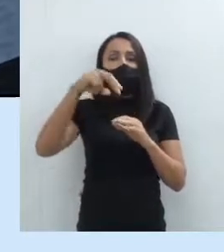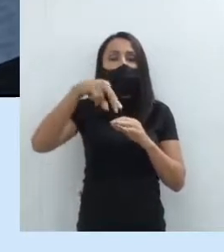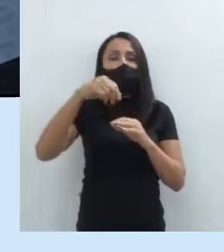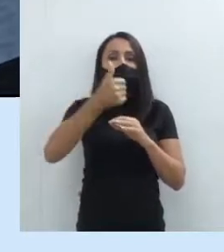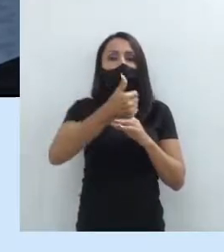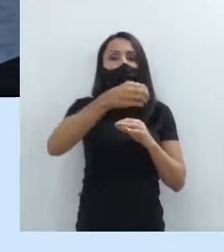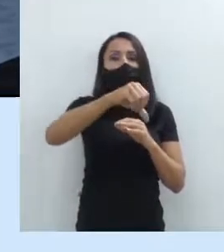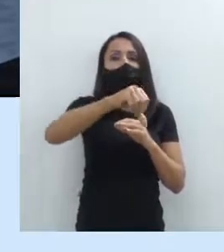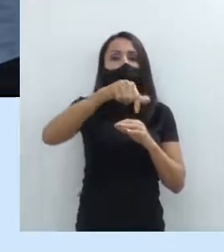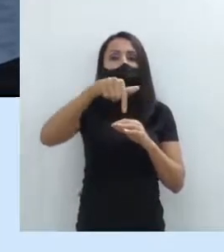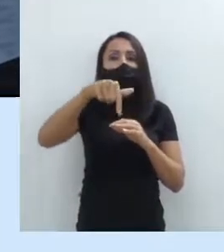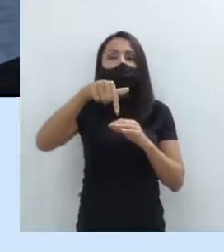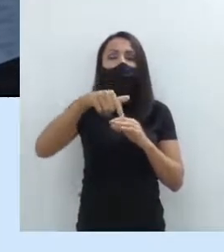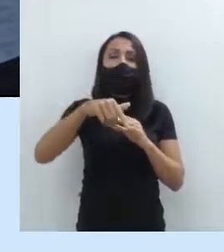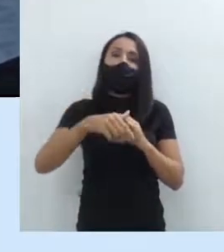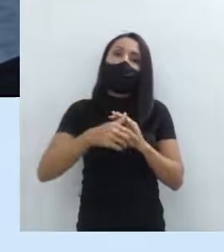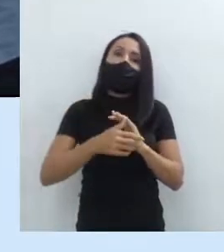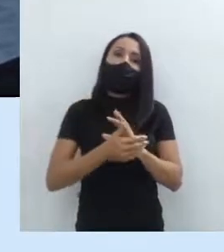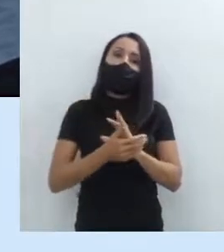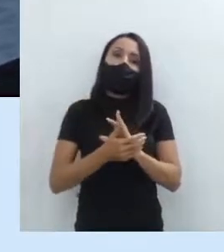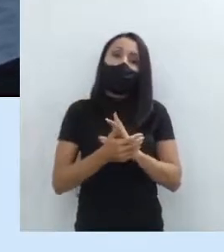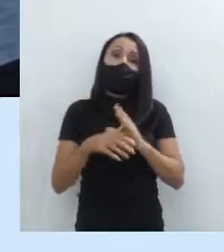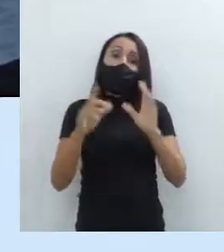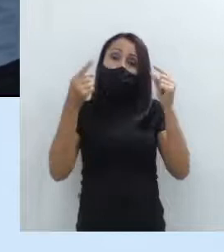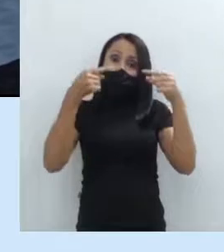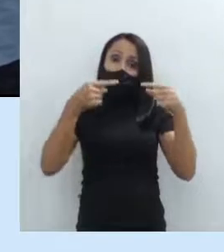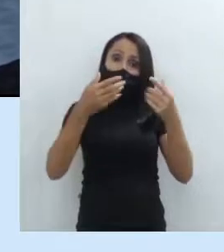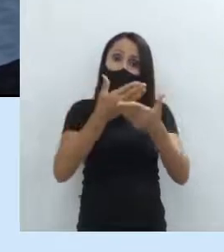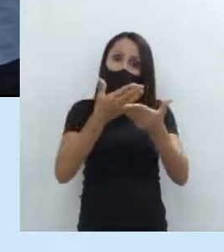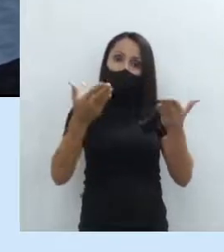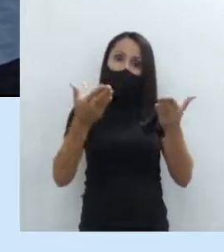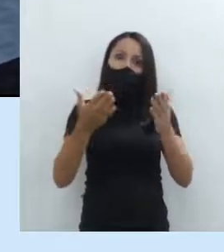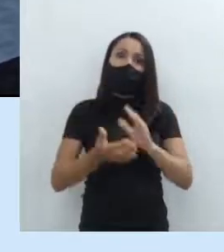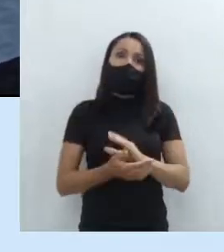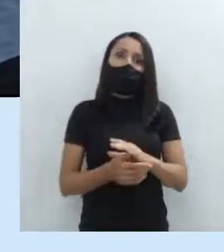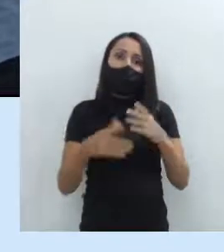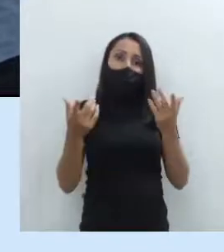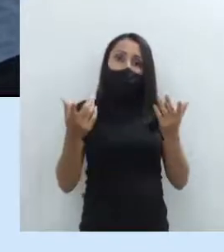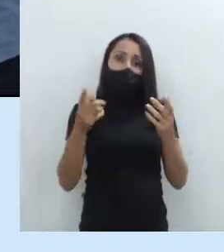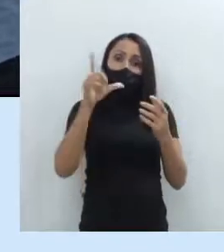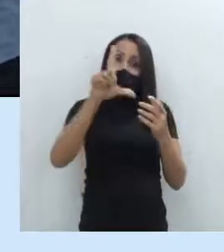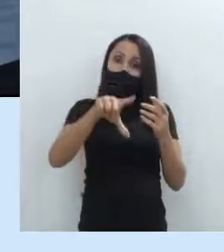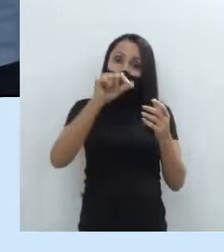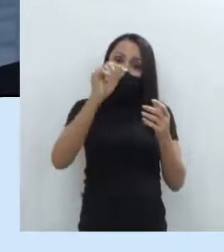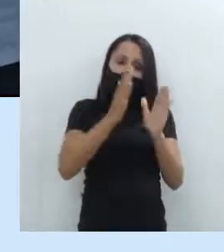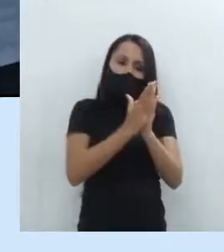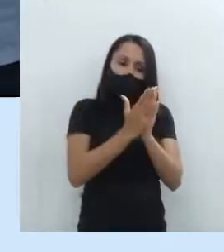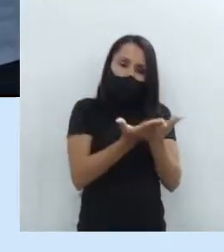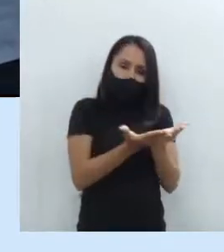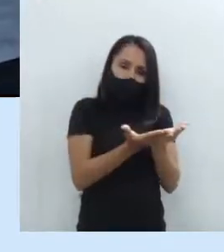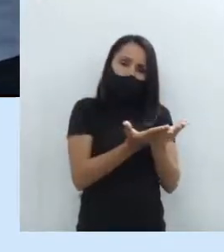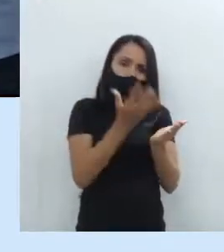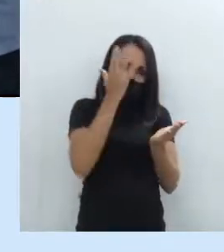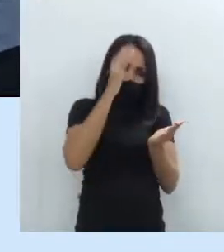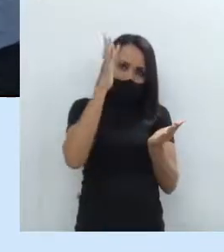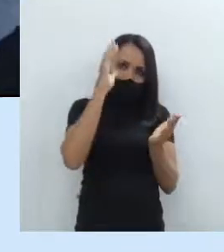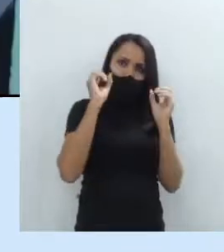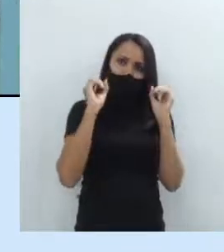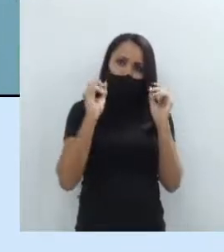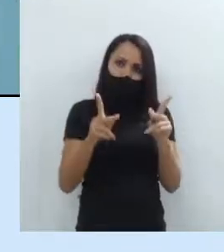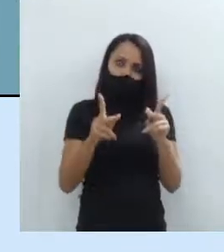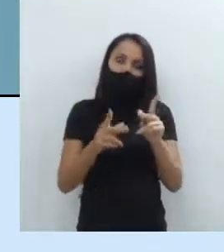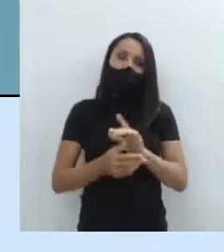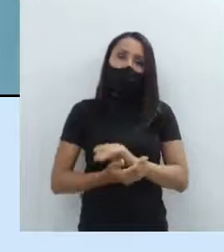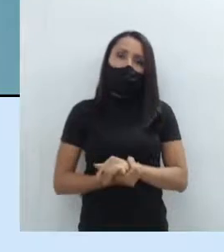@marconi1977, diga o seguinte, é um desafio para você concorrer a um livro de filosofia, ok? E vá